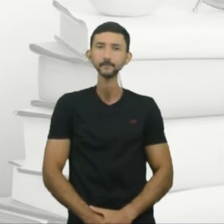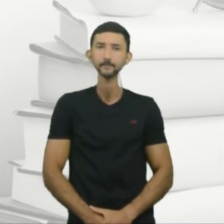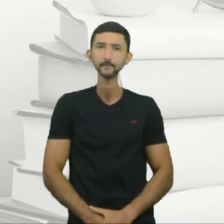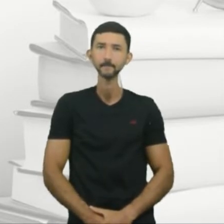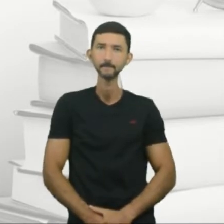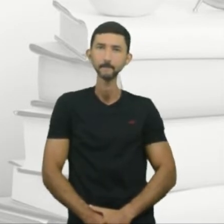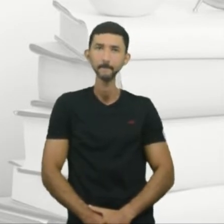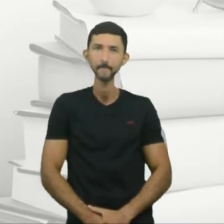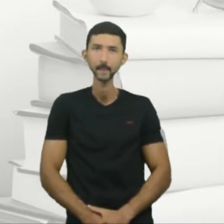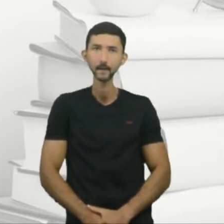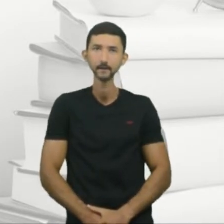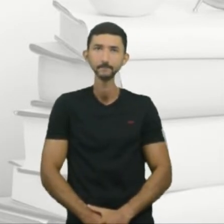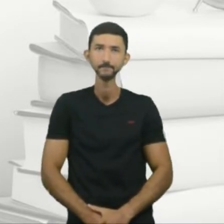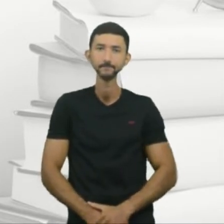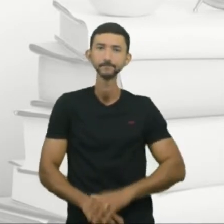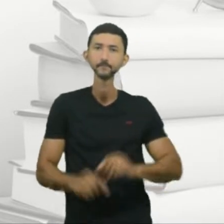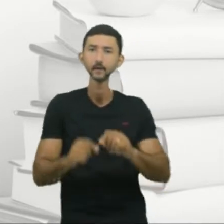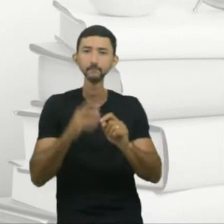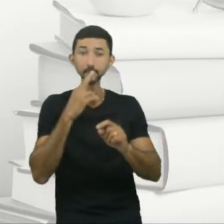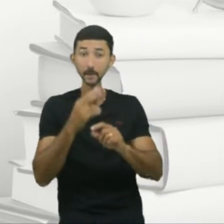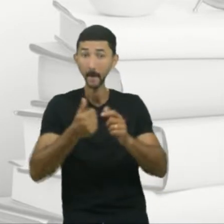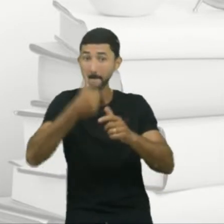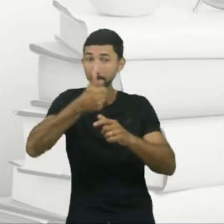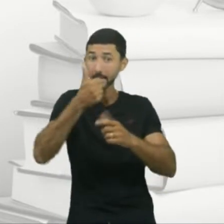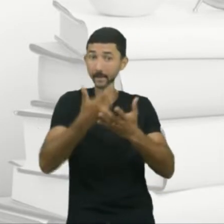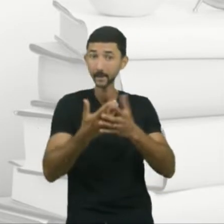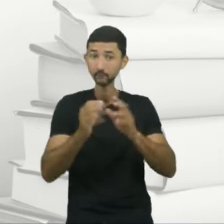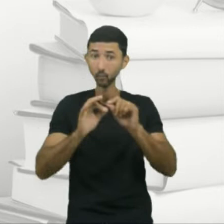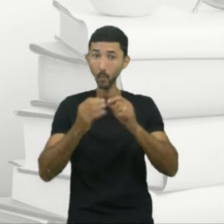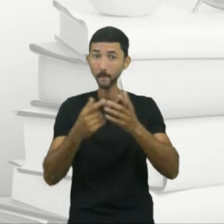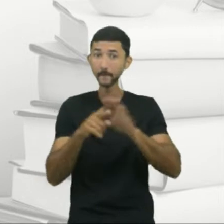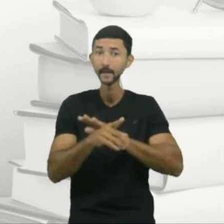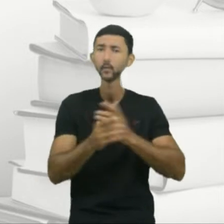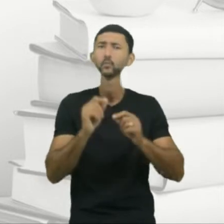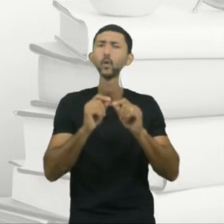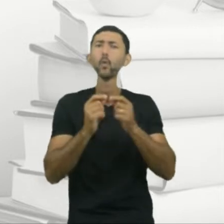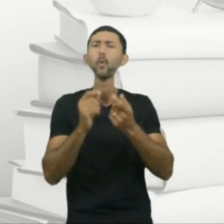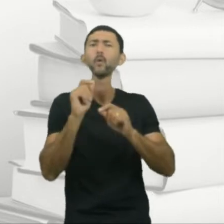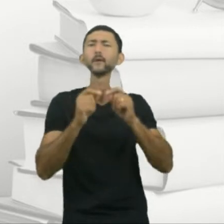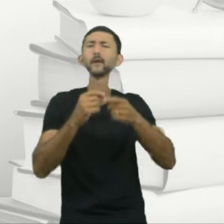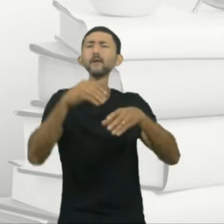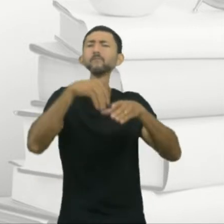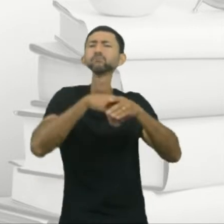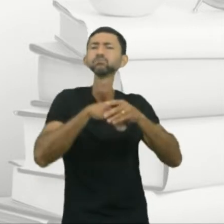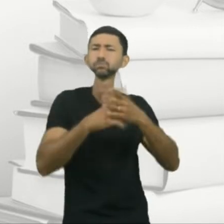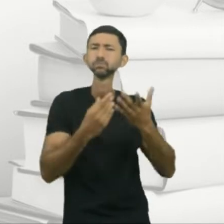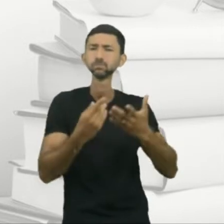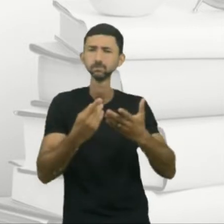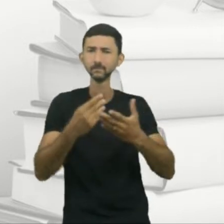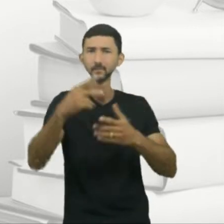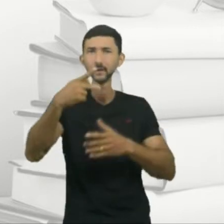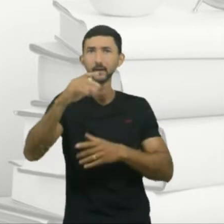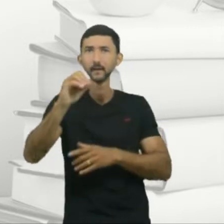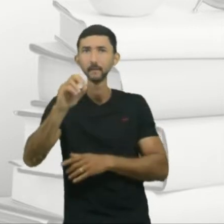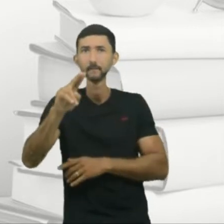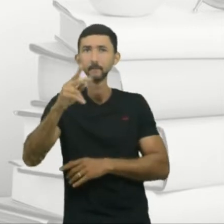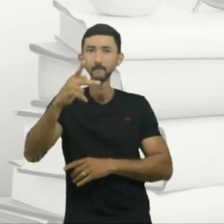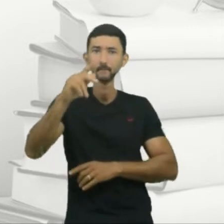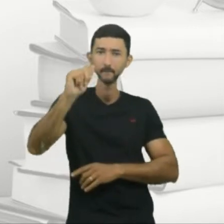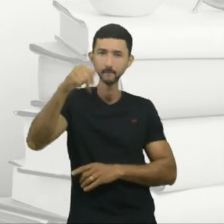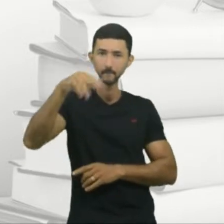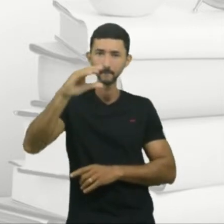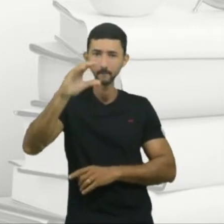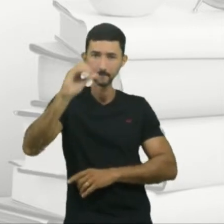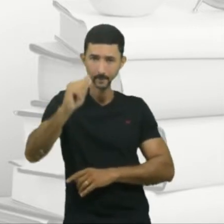Eu trago para você a resposta da pergunta: o que é a poupança? Então acompanhem comigo. É